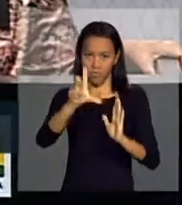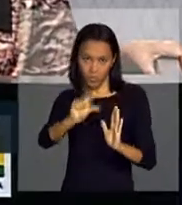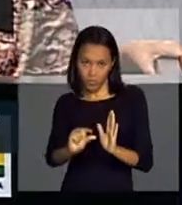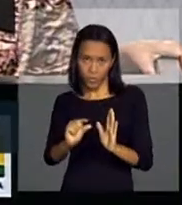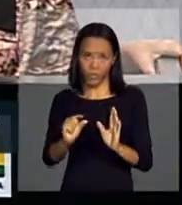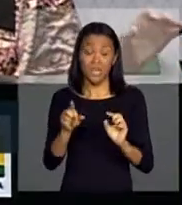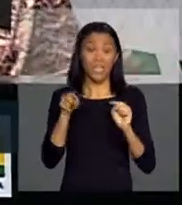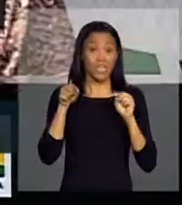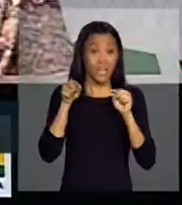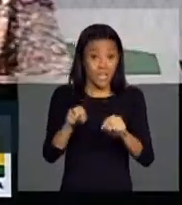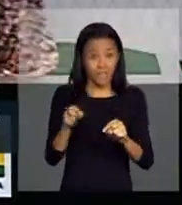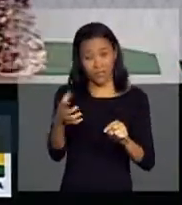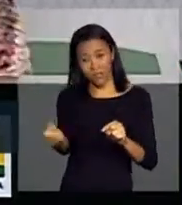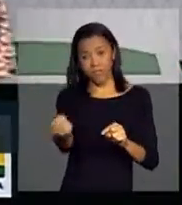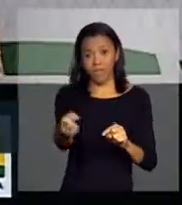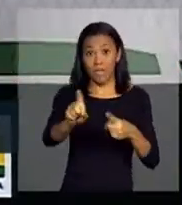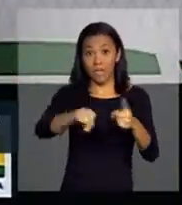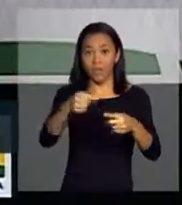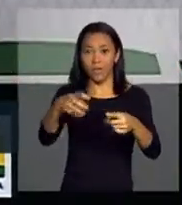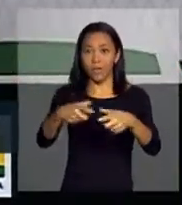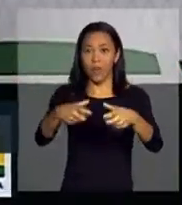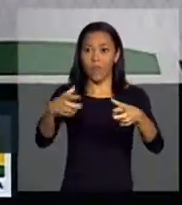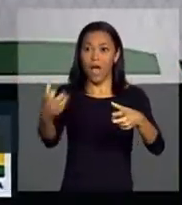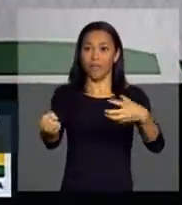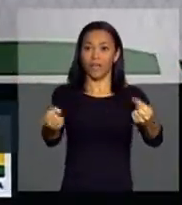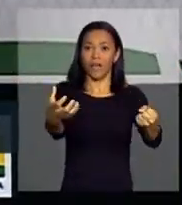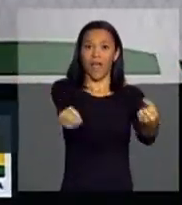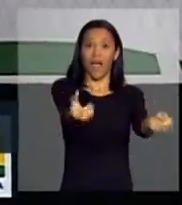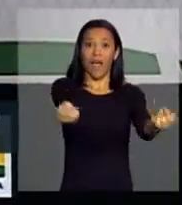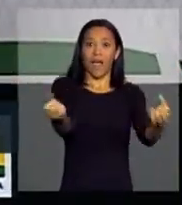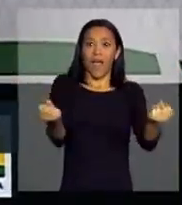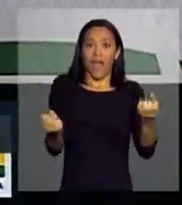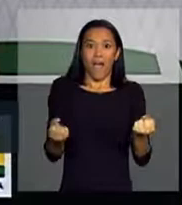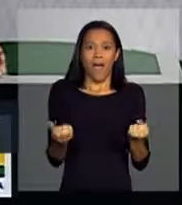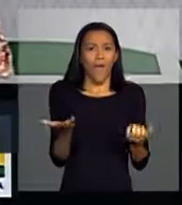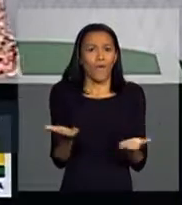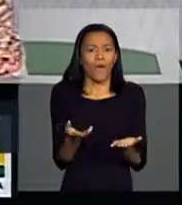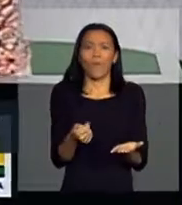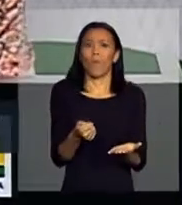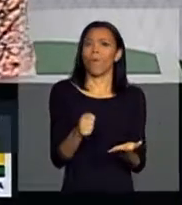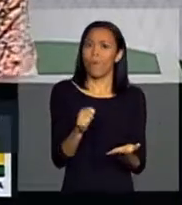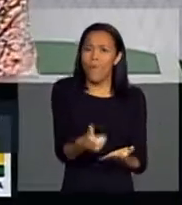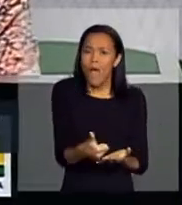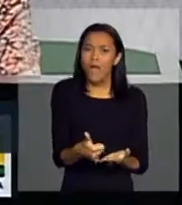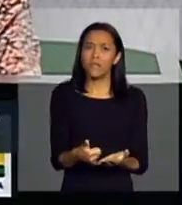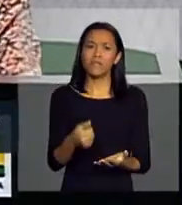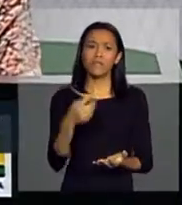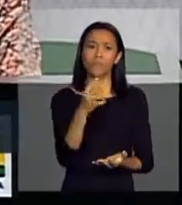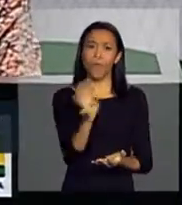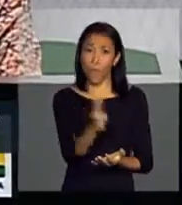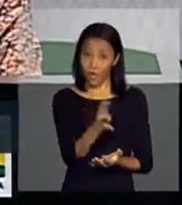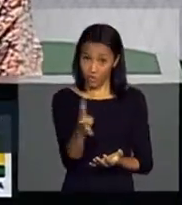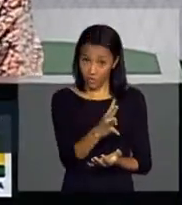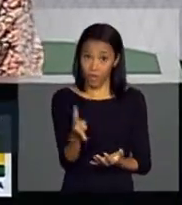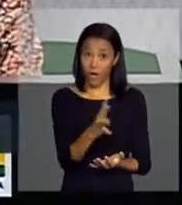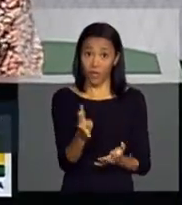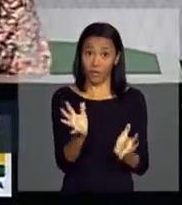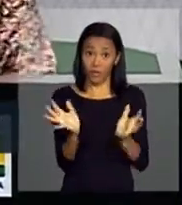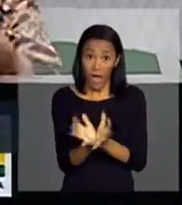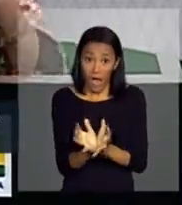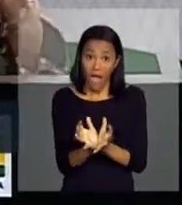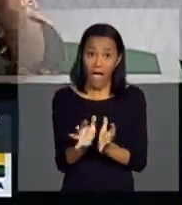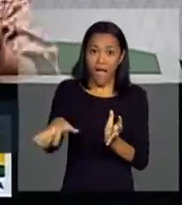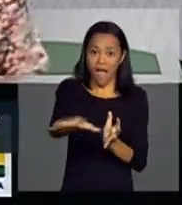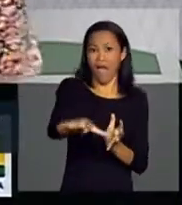essa adesão foi aumentando agora nós temos quase 44 setores e